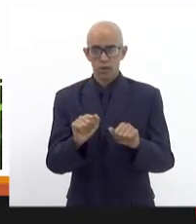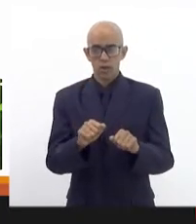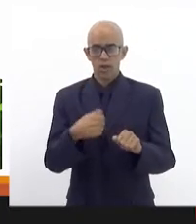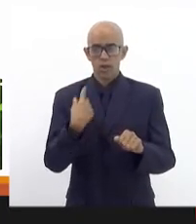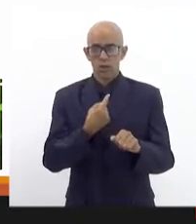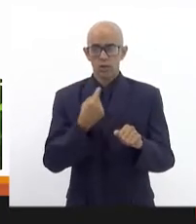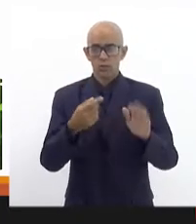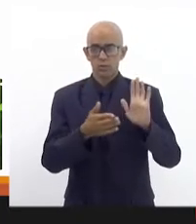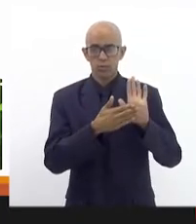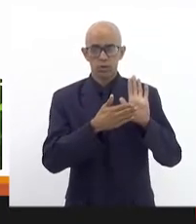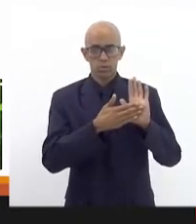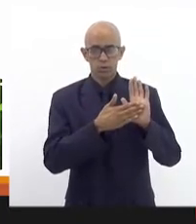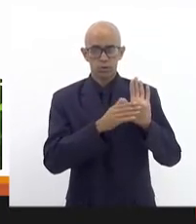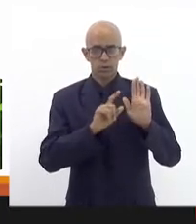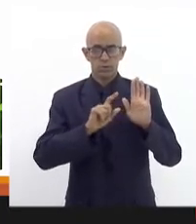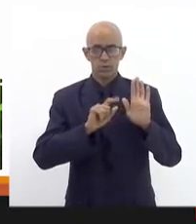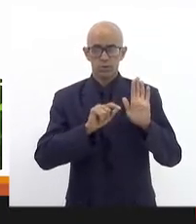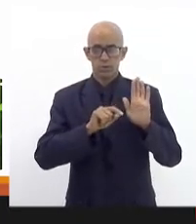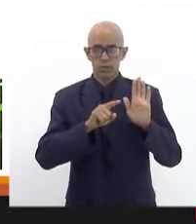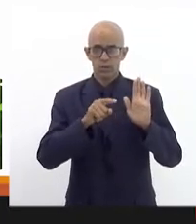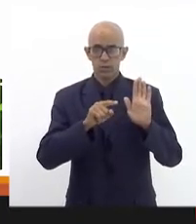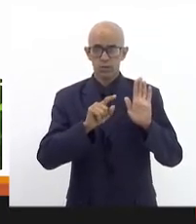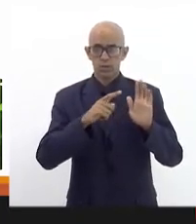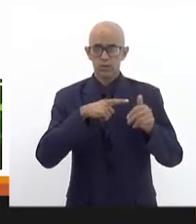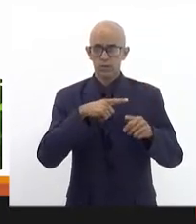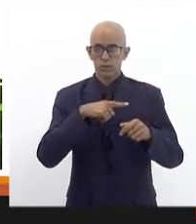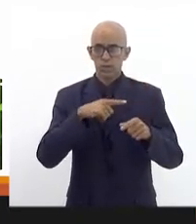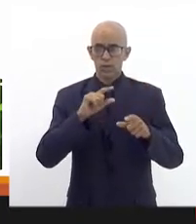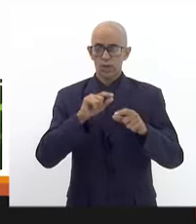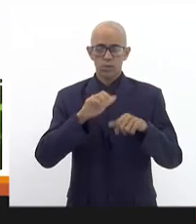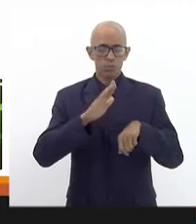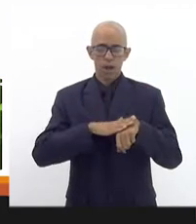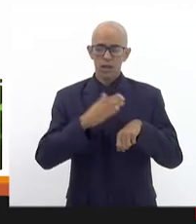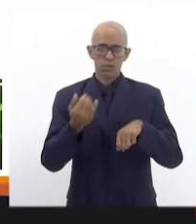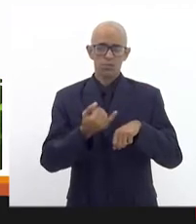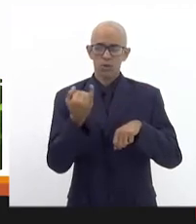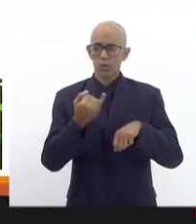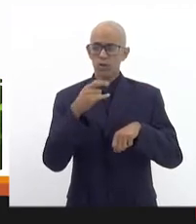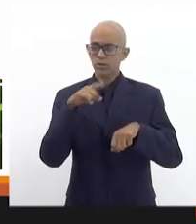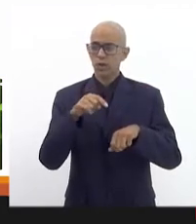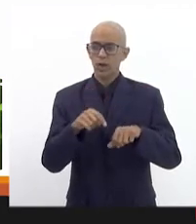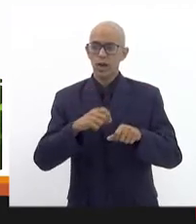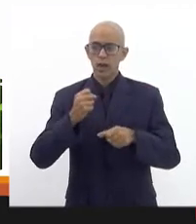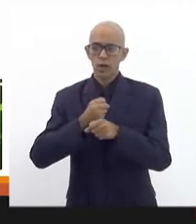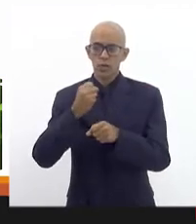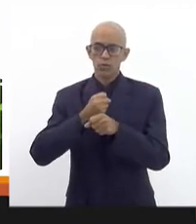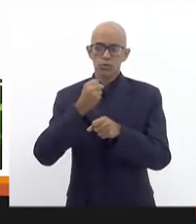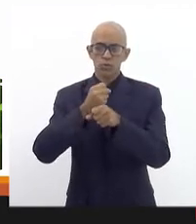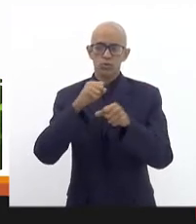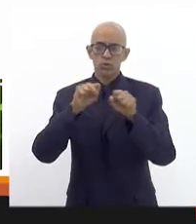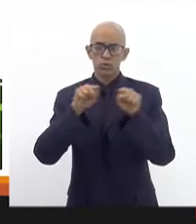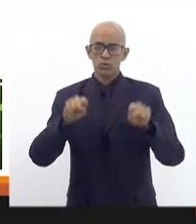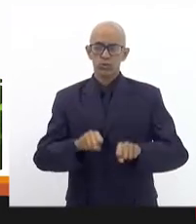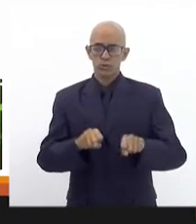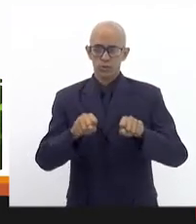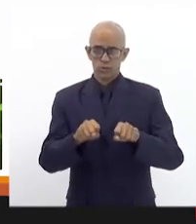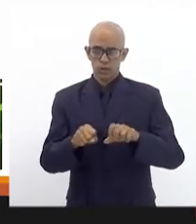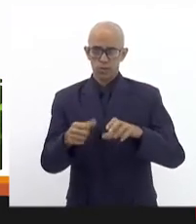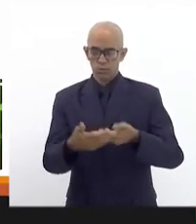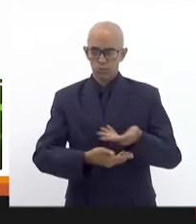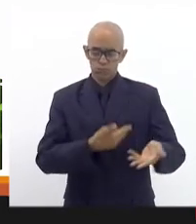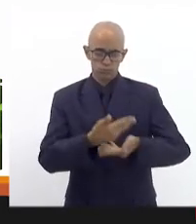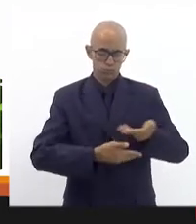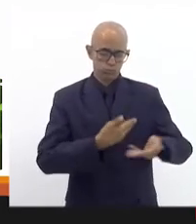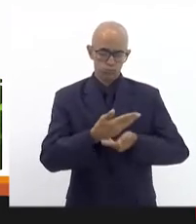né, eu acho que o mais importante era a busca de a construção de um sistema integrado de